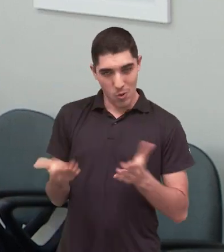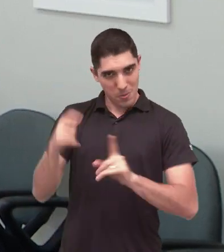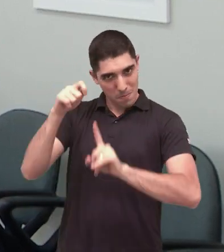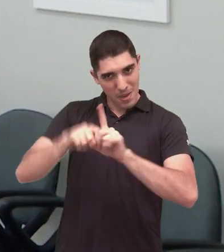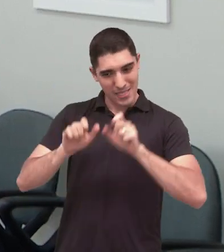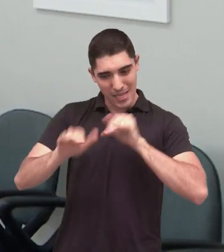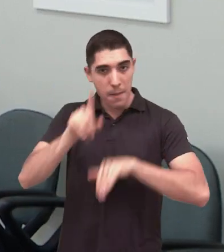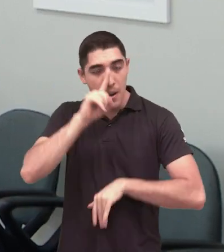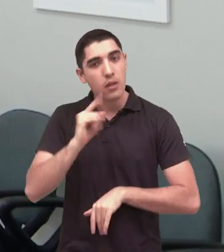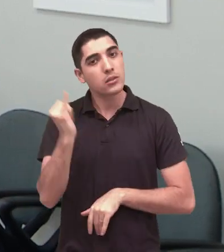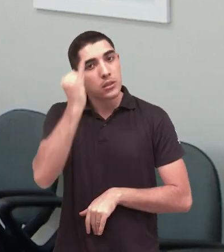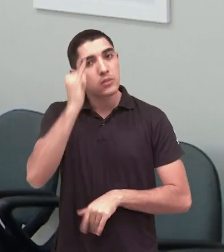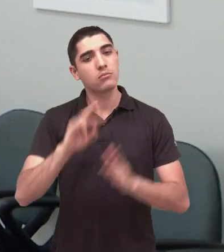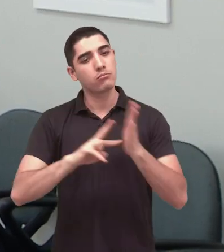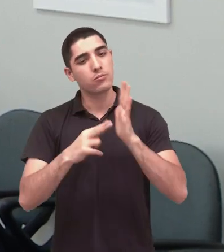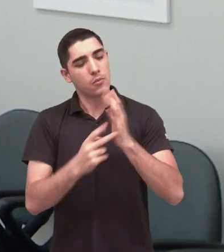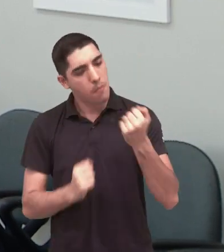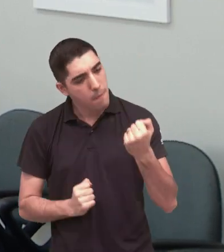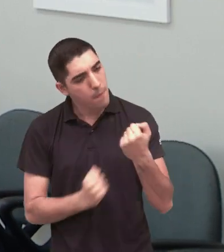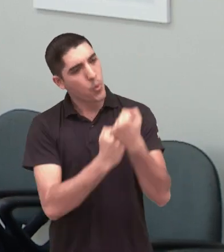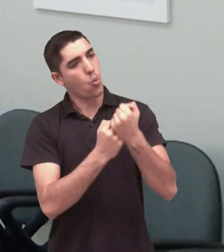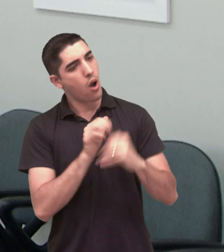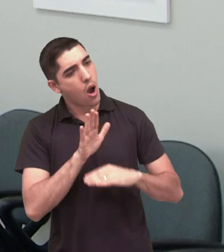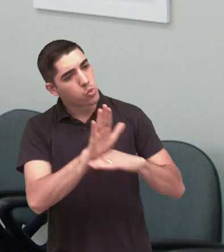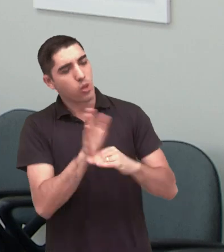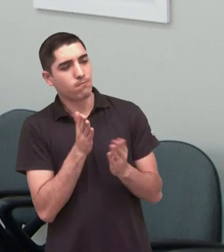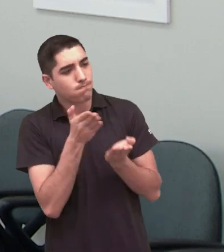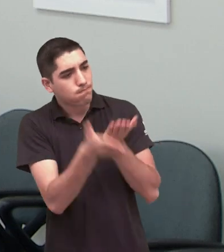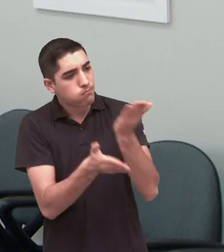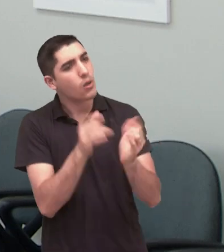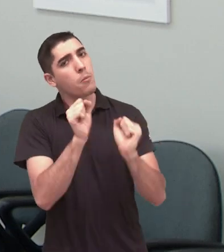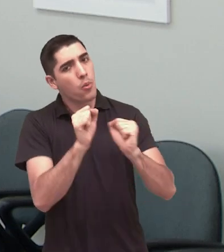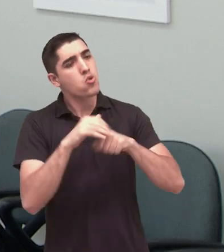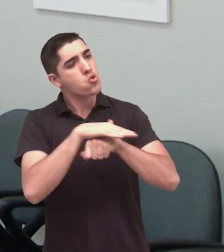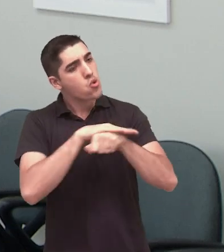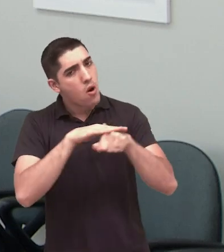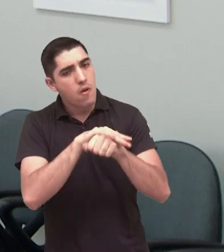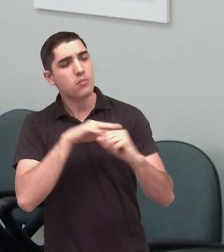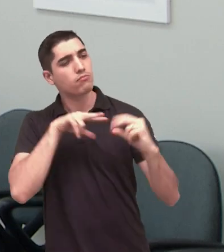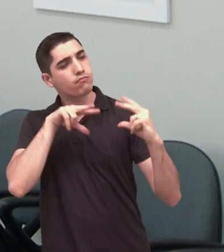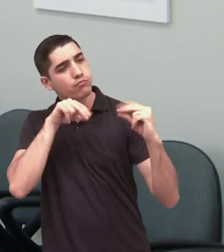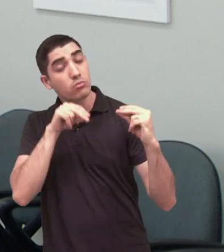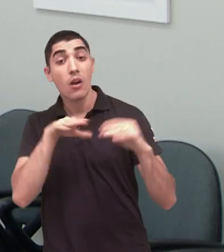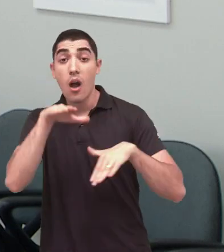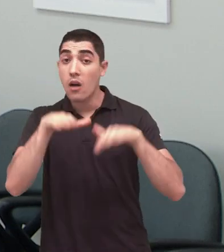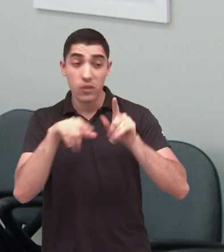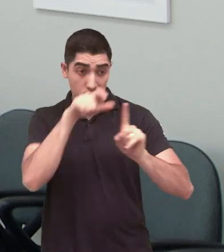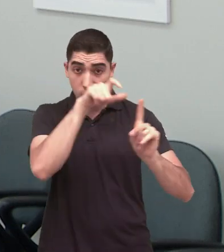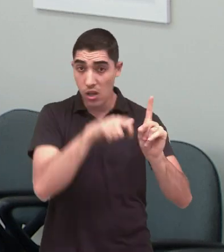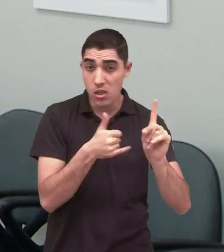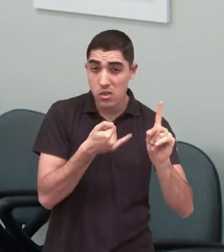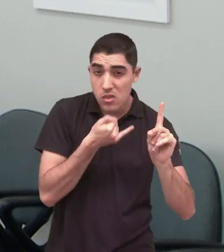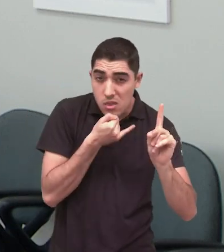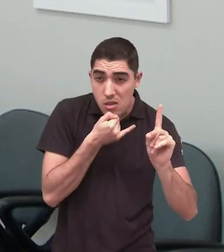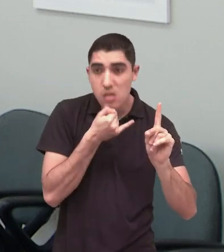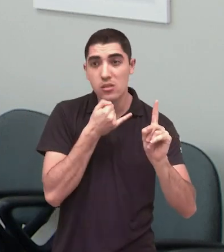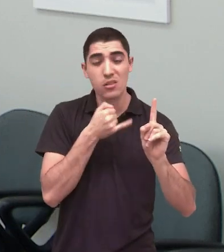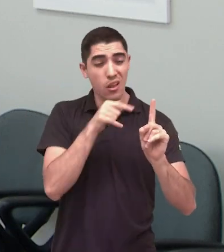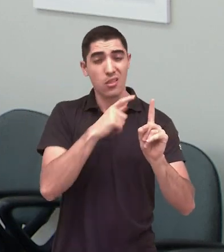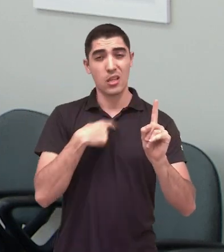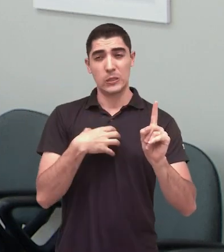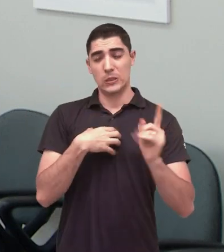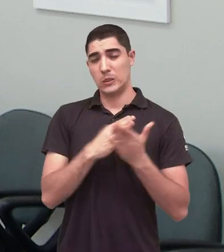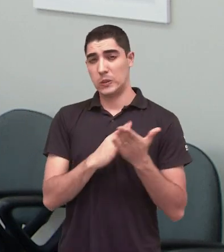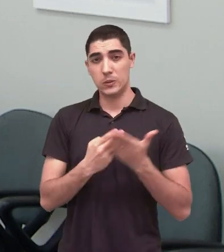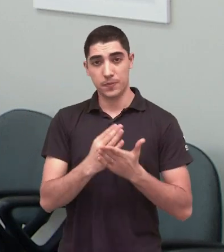Amarelo é prestar um apoio, é estar com essa pessoa e dar a oportunidade dela poder falar. Aquela tristeza que ela está relatando